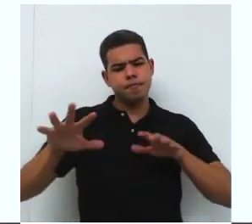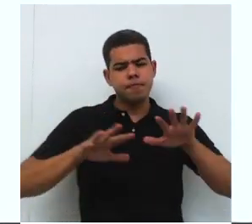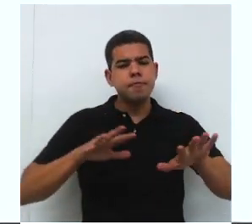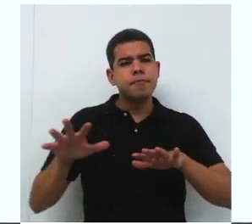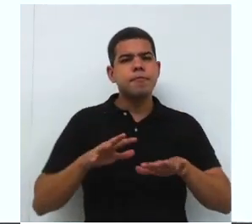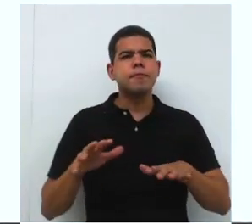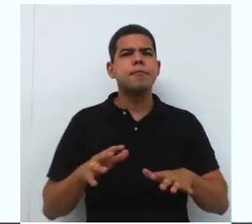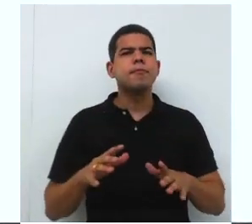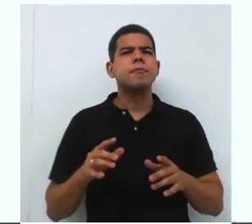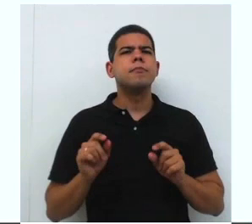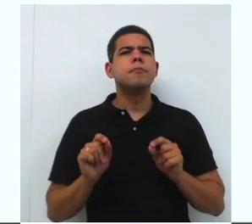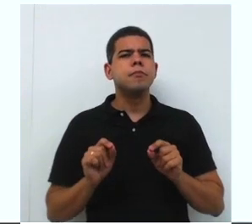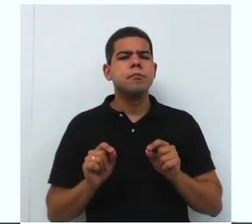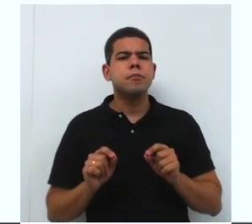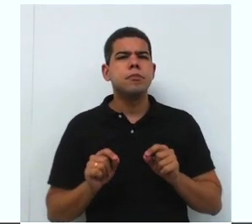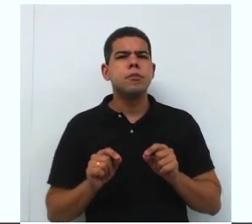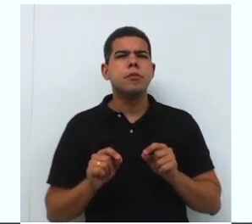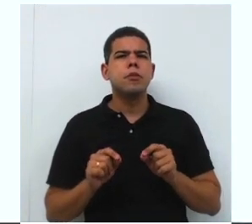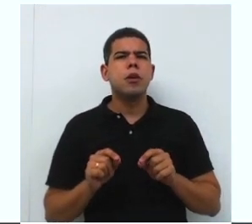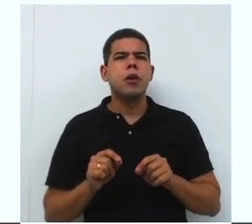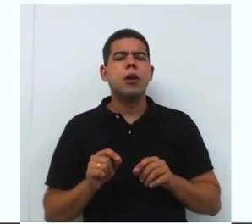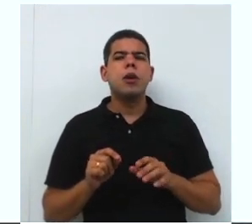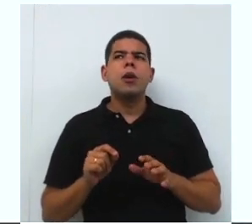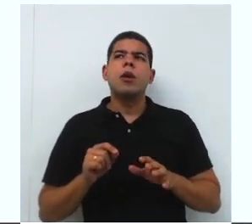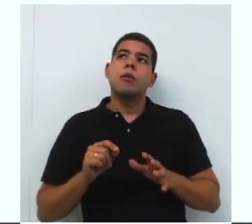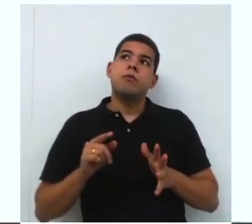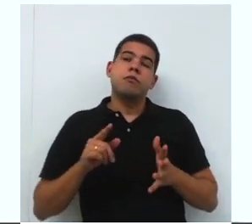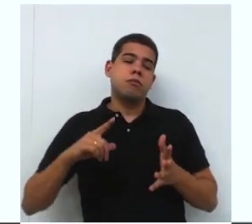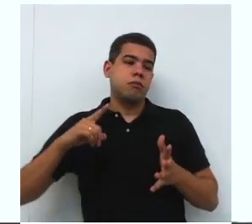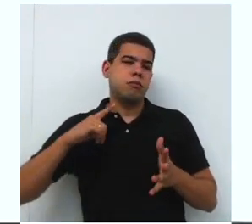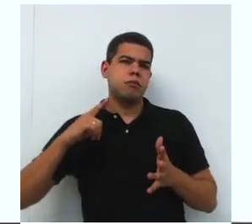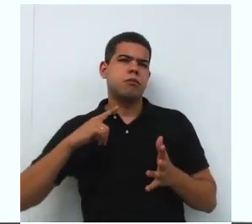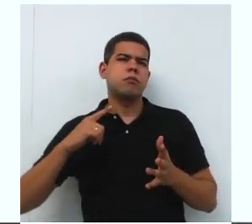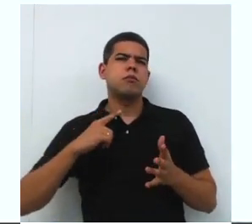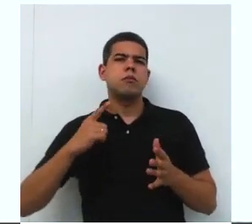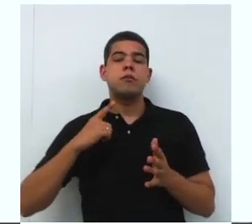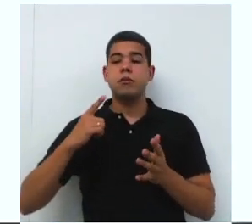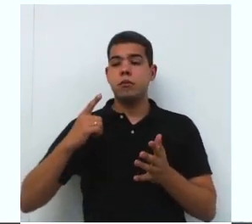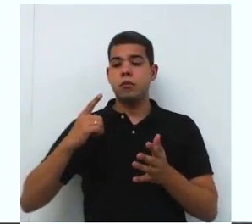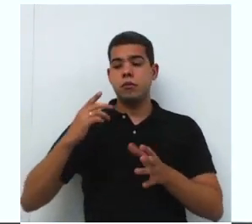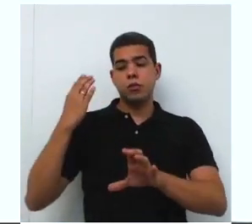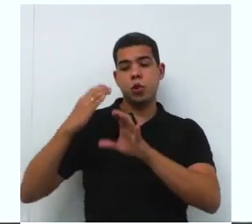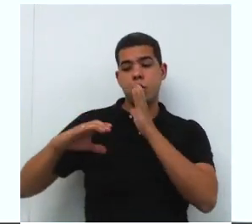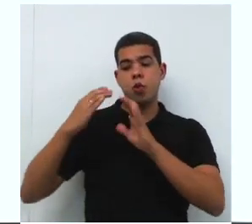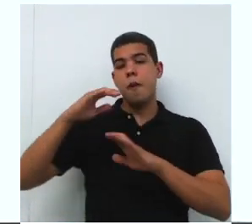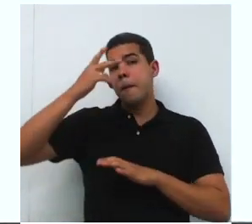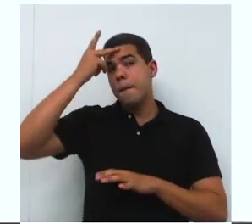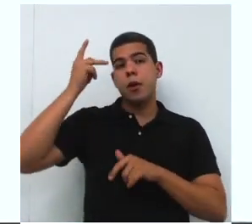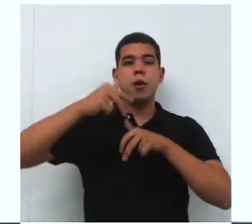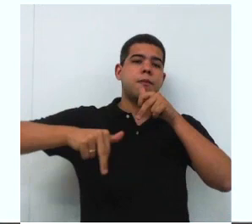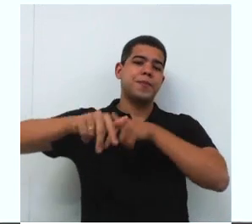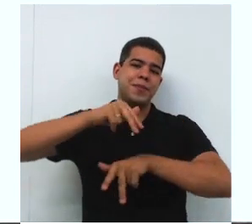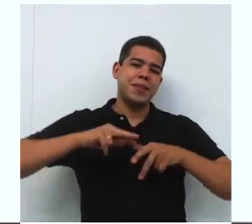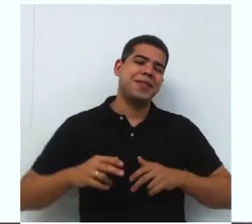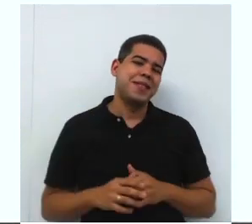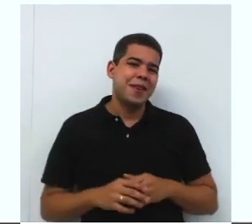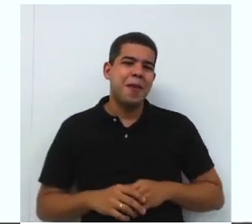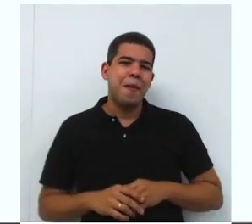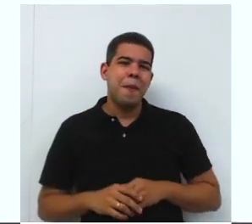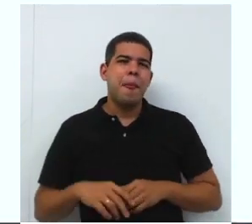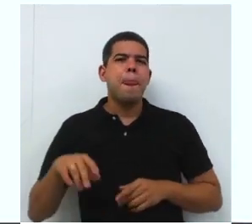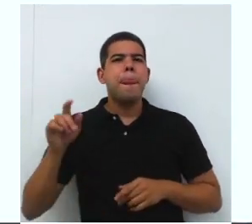é dinâmica, porque nós estamos vivenciando um dos aspectos mais importantes, que é a comunicação humana. É ela